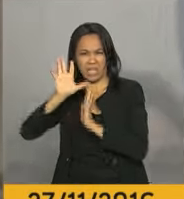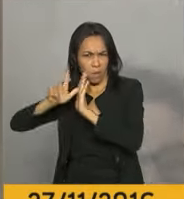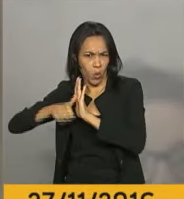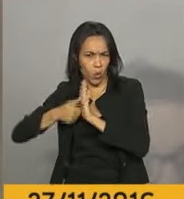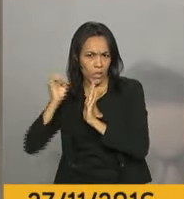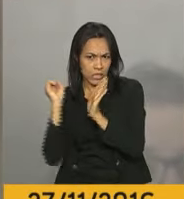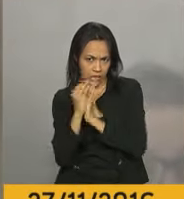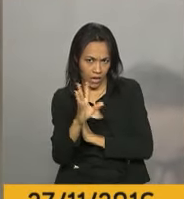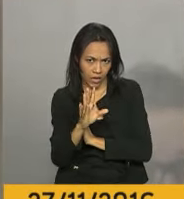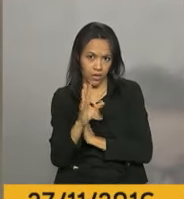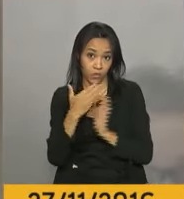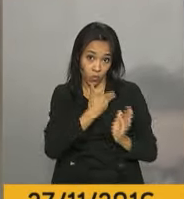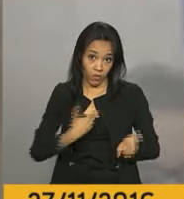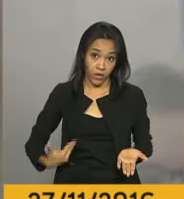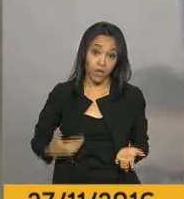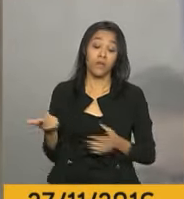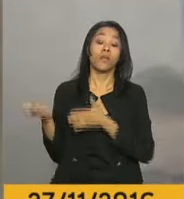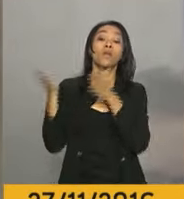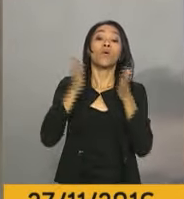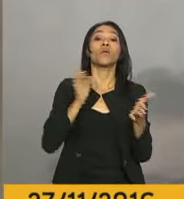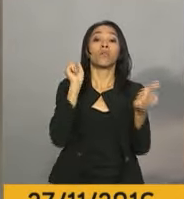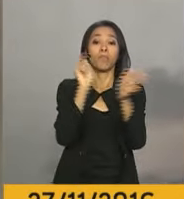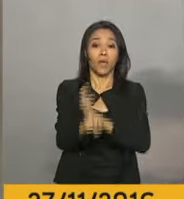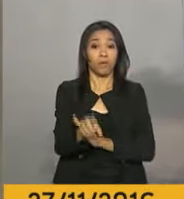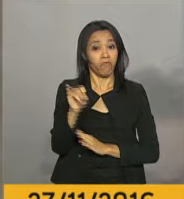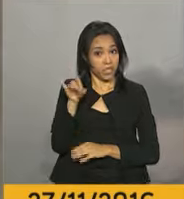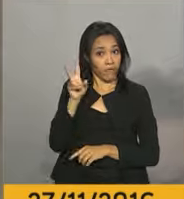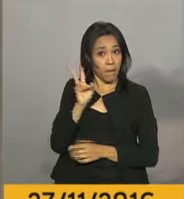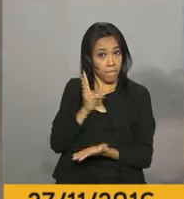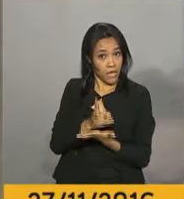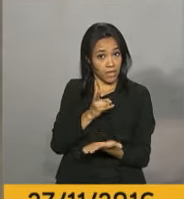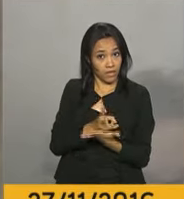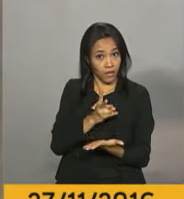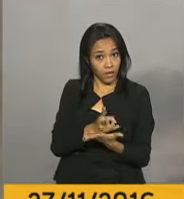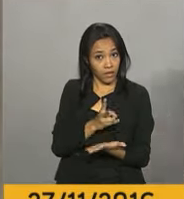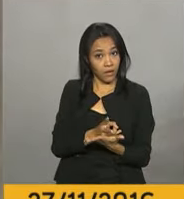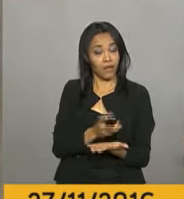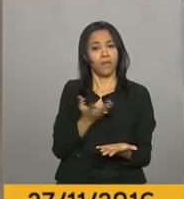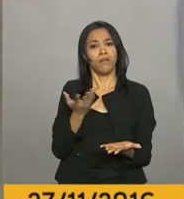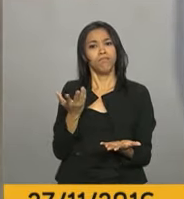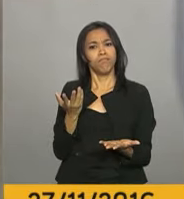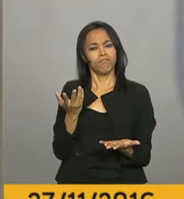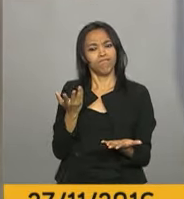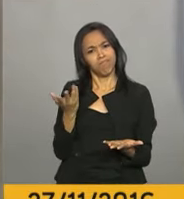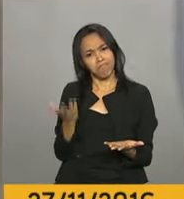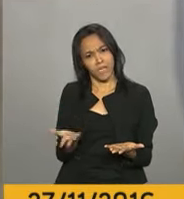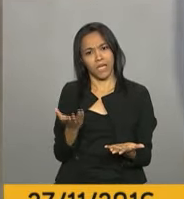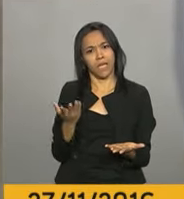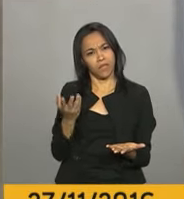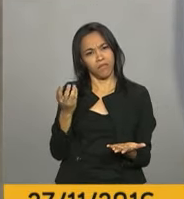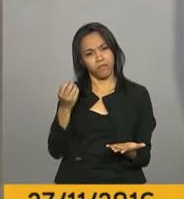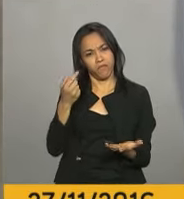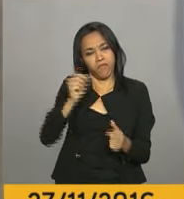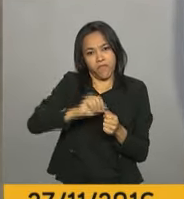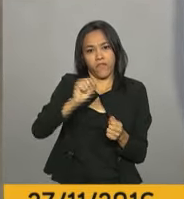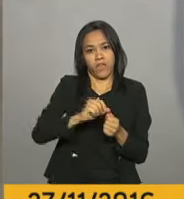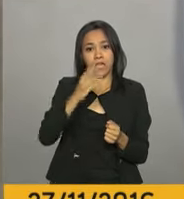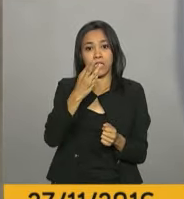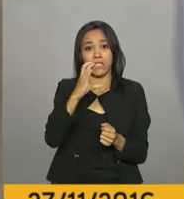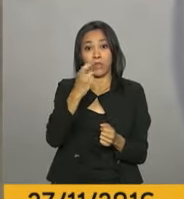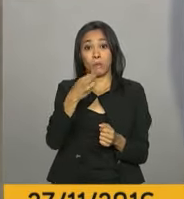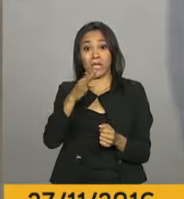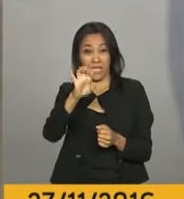E, em relação ao Padilha, quero saber se o senhor vai mantê-lo no cargo e se o senhor não considera que ele cometeu crime de